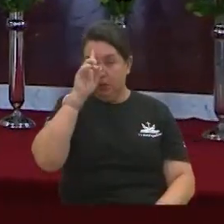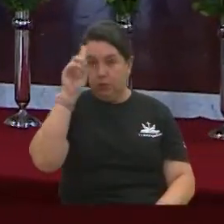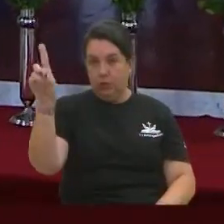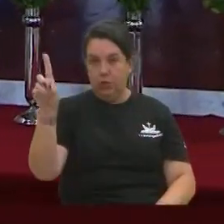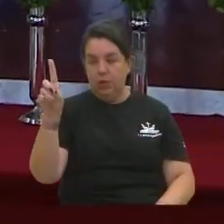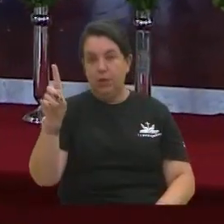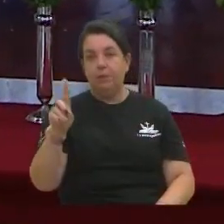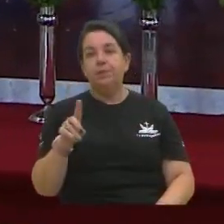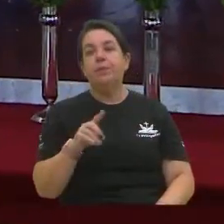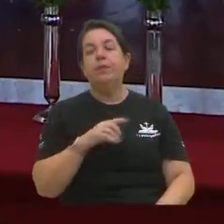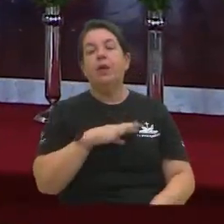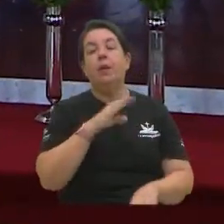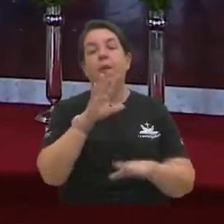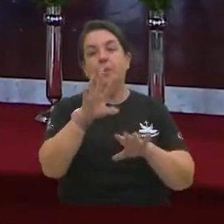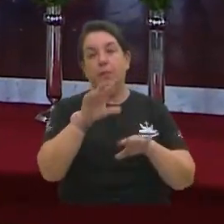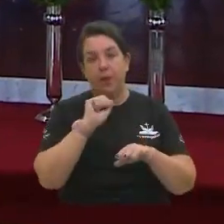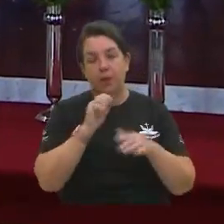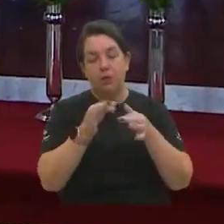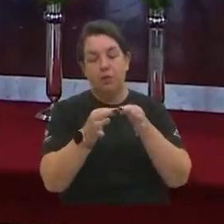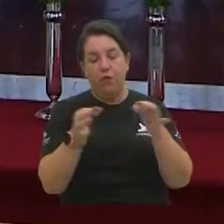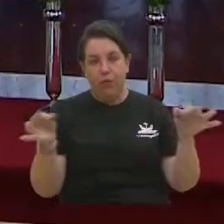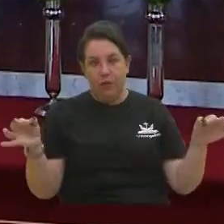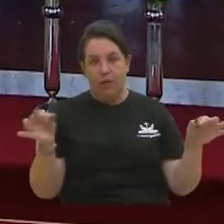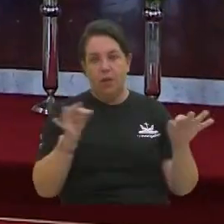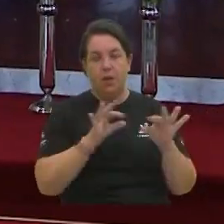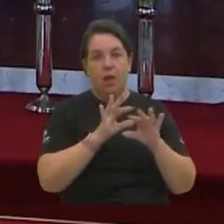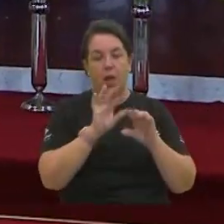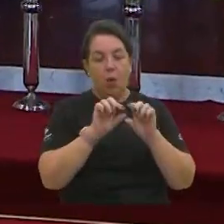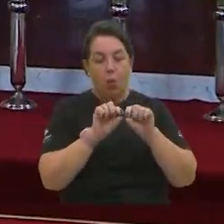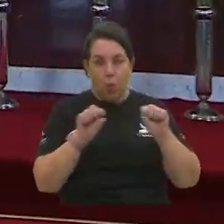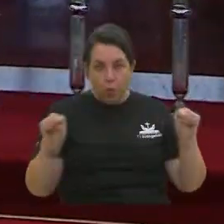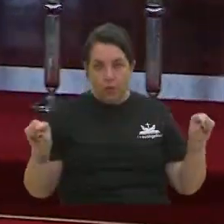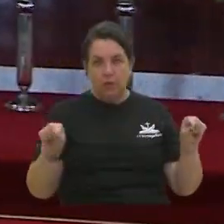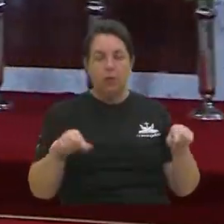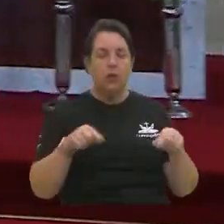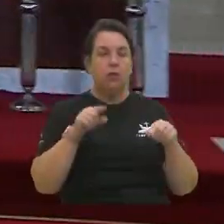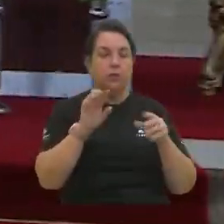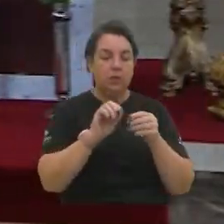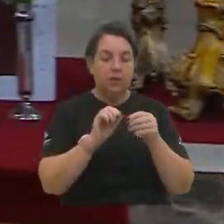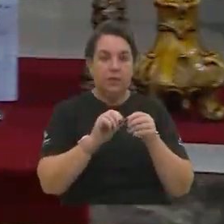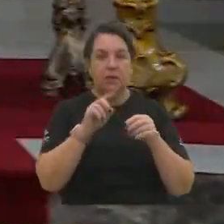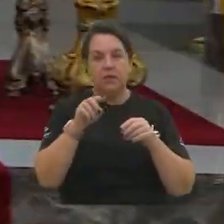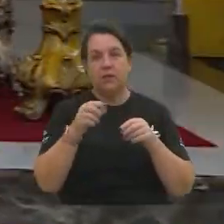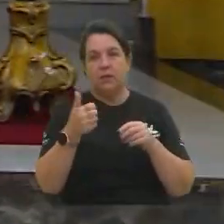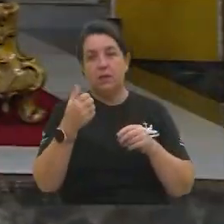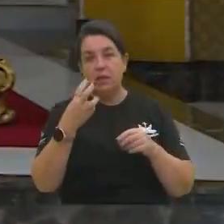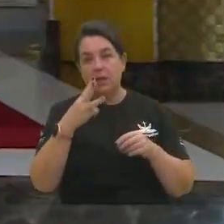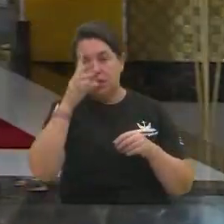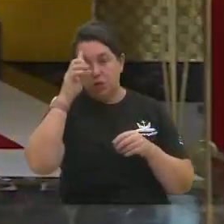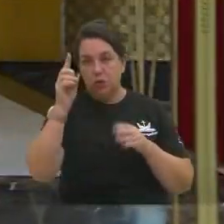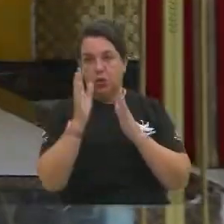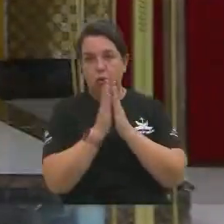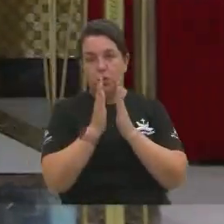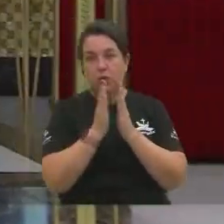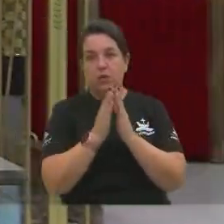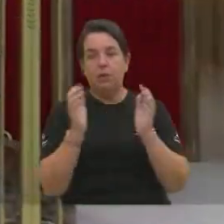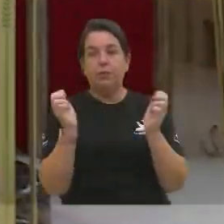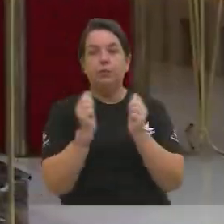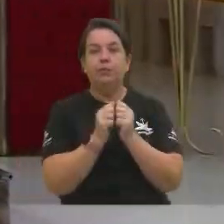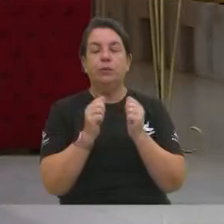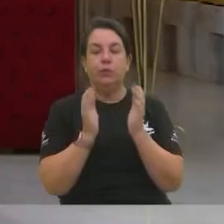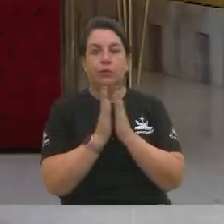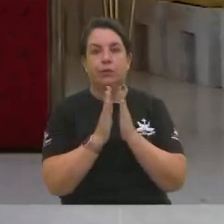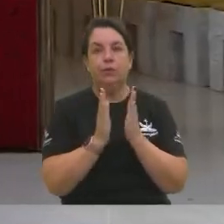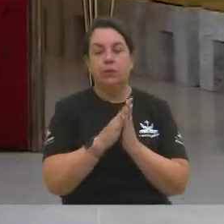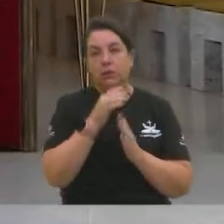cordão, pegue a sua fita que você está fazendo esta trezena e vamos juntos